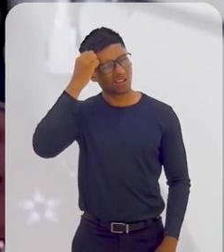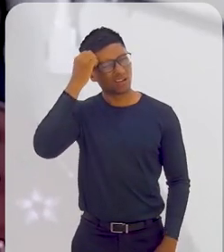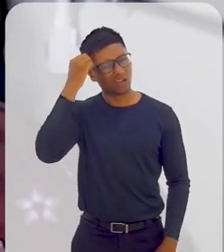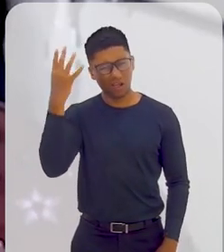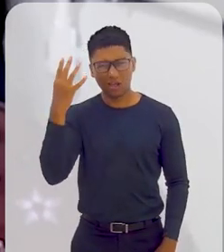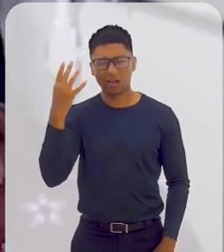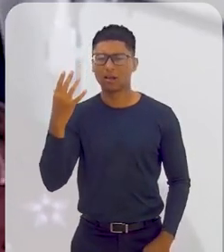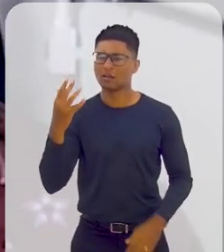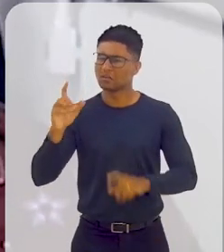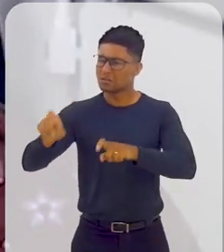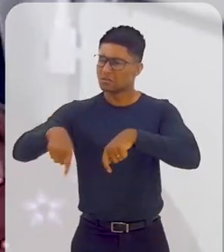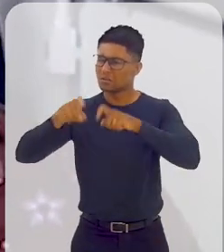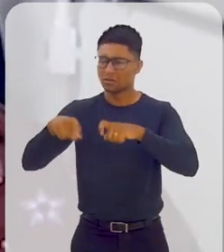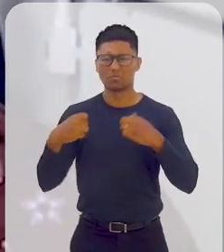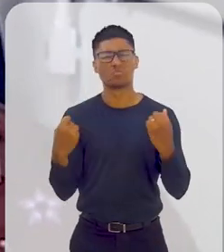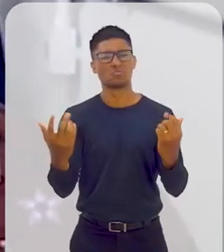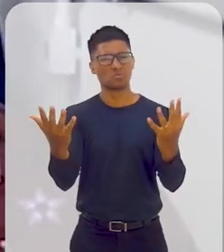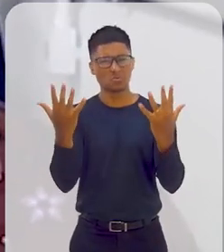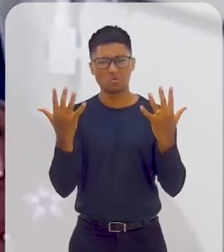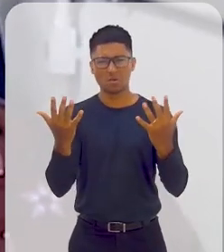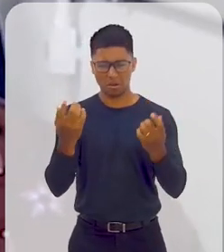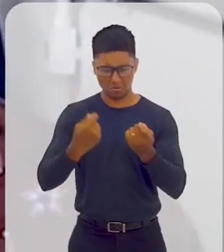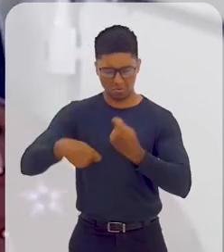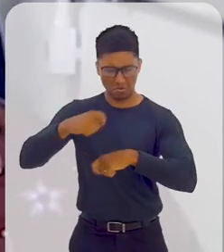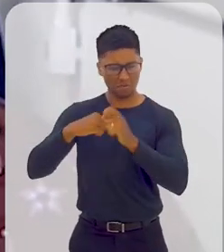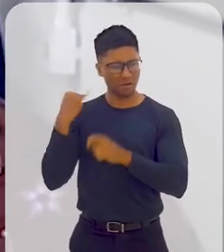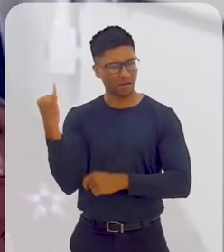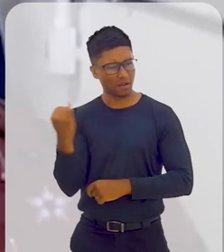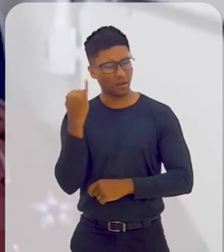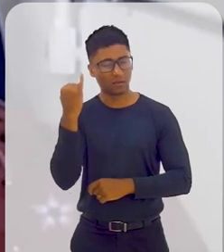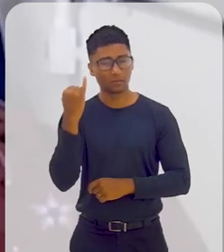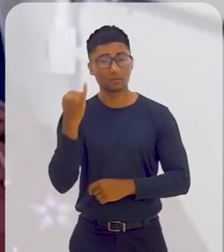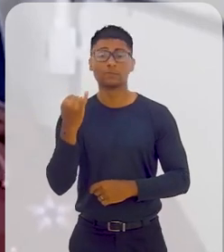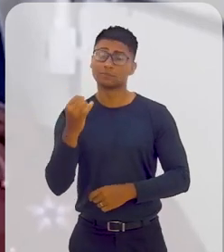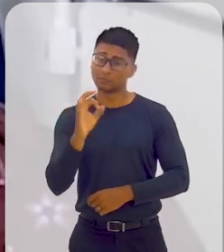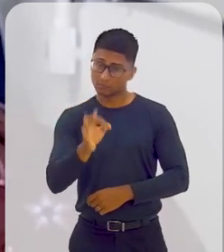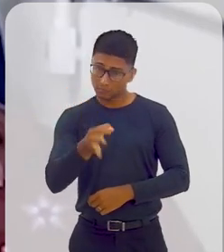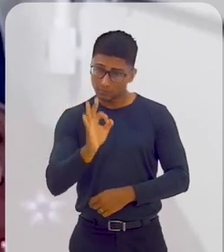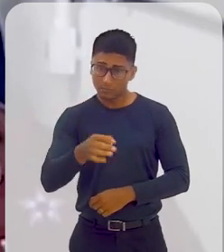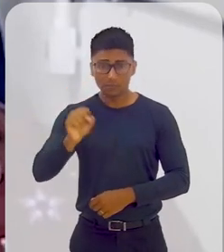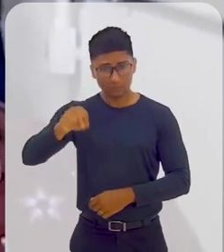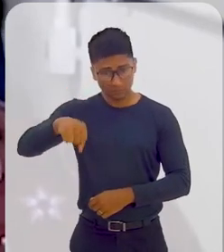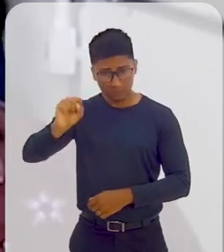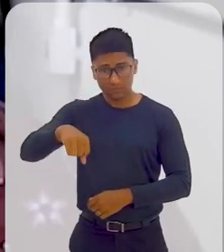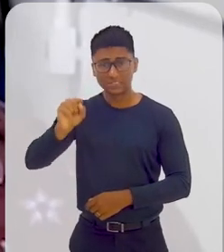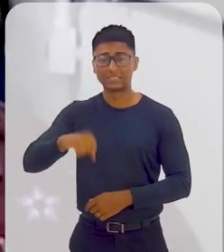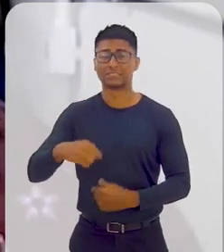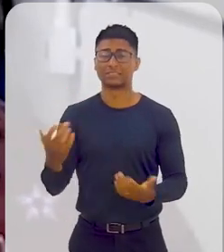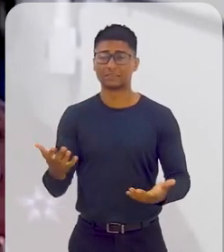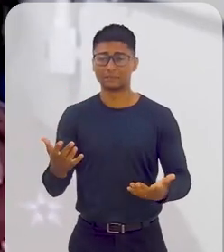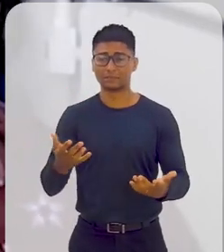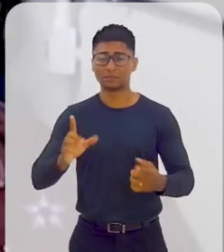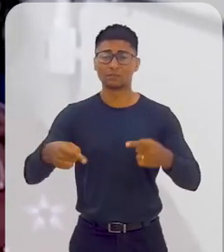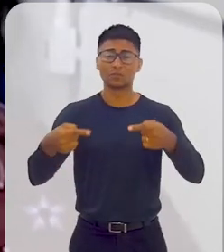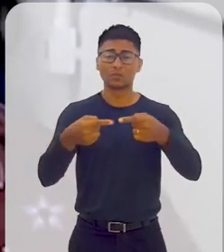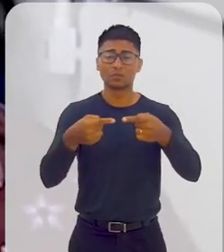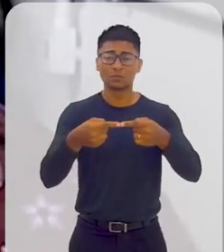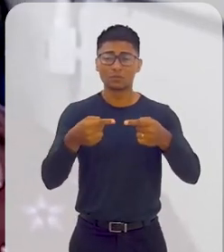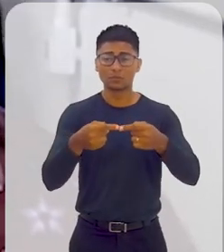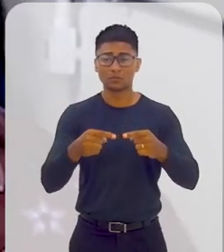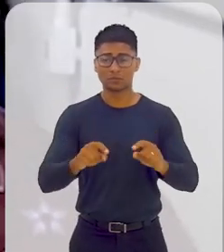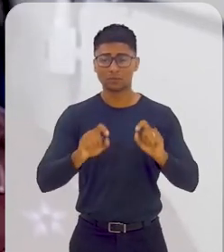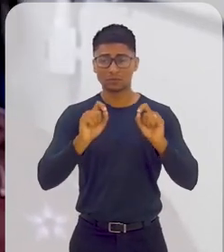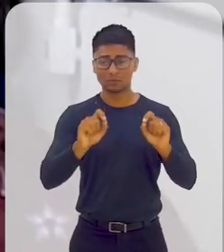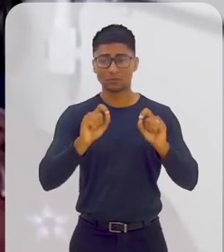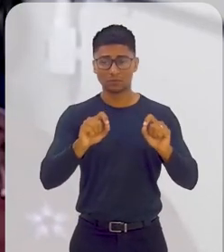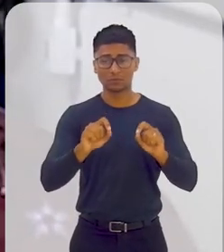relevância econômica que ela tem hoje, ela é também serviço, Ela é também em todo o mercado de insumos